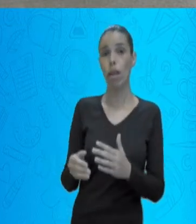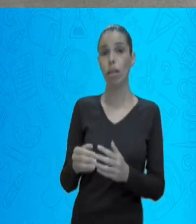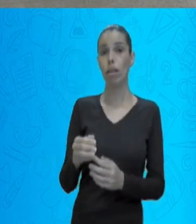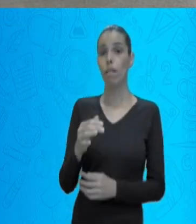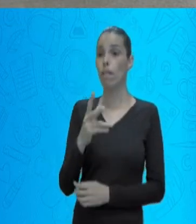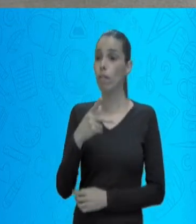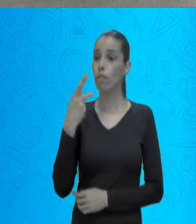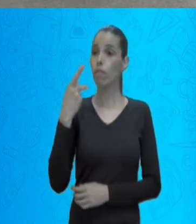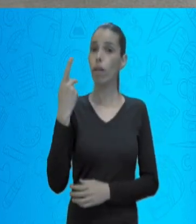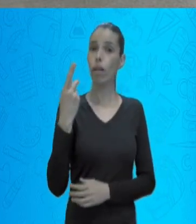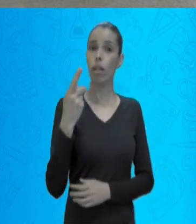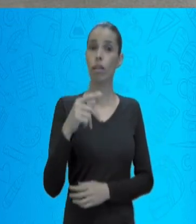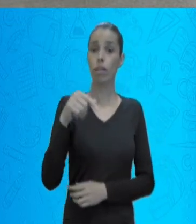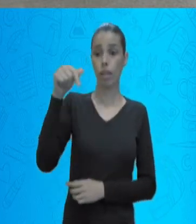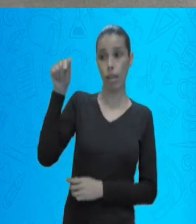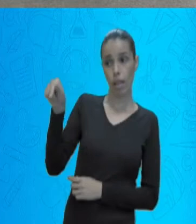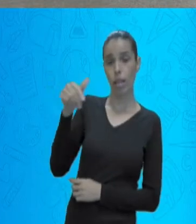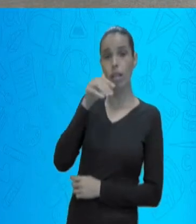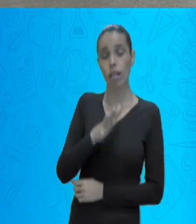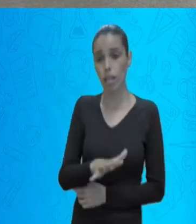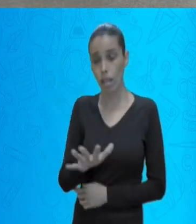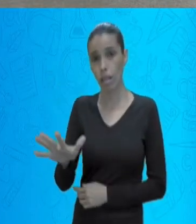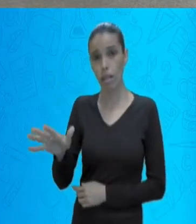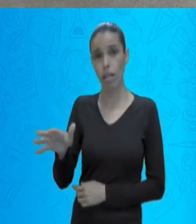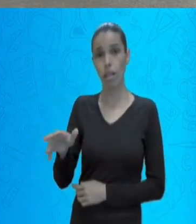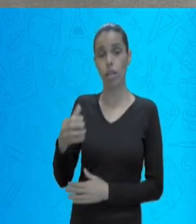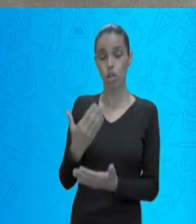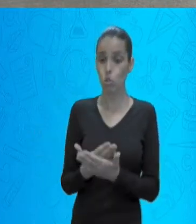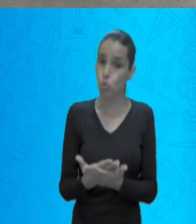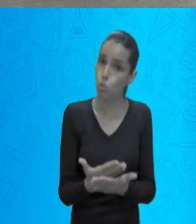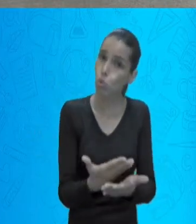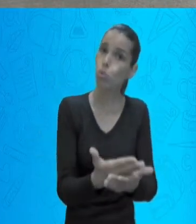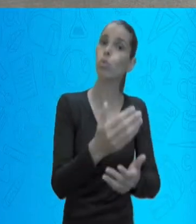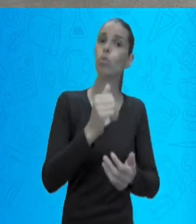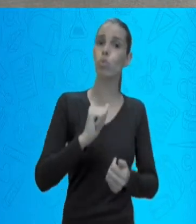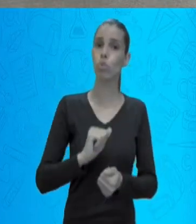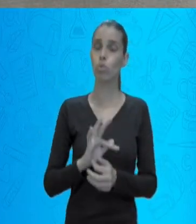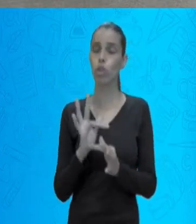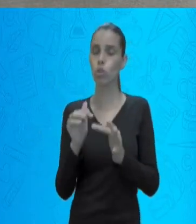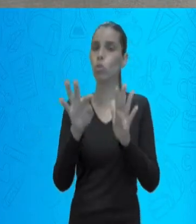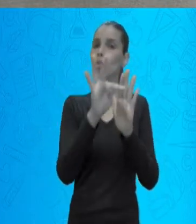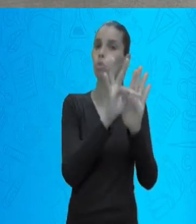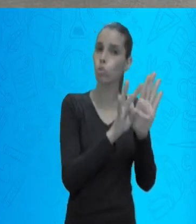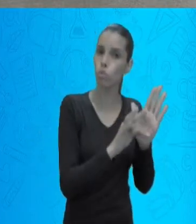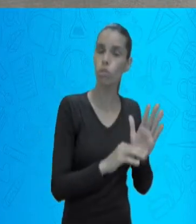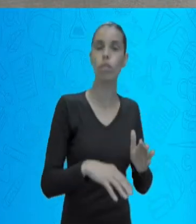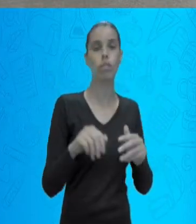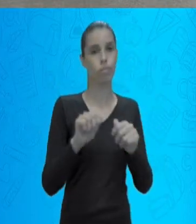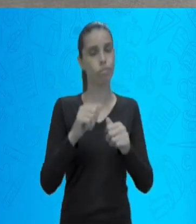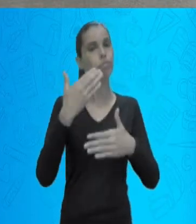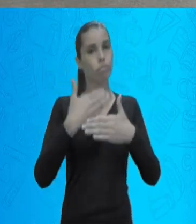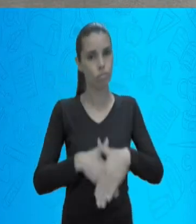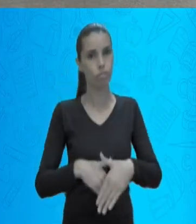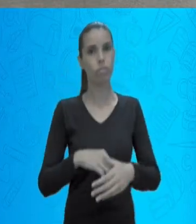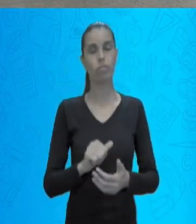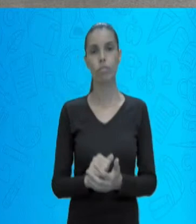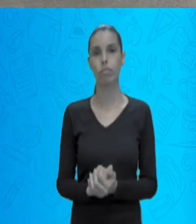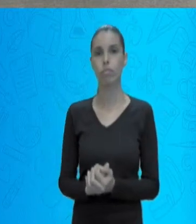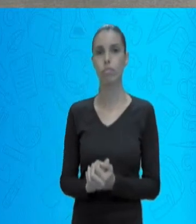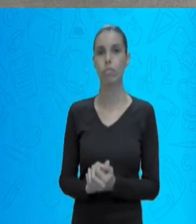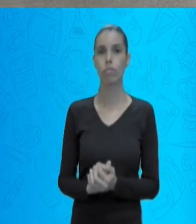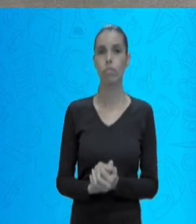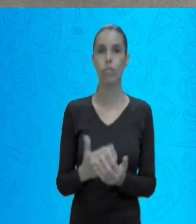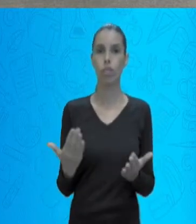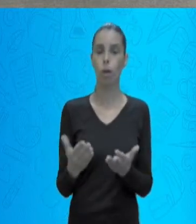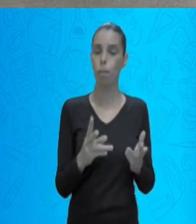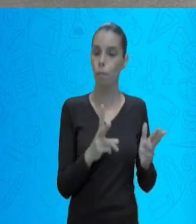vírgula aparecendo. Agora vamos falar um pouquinho sobre o ponto. A gente conhece também, ó, o ponto é